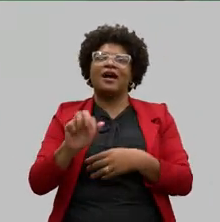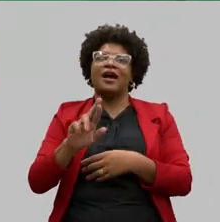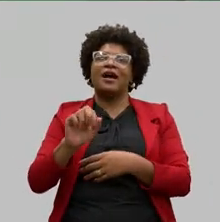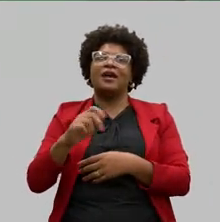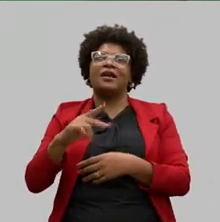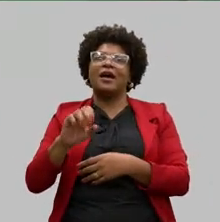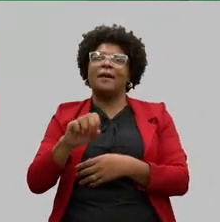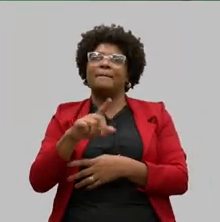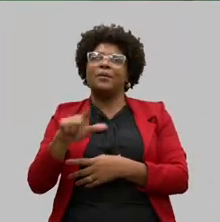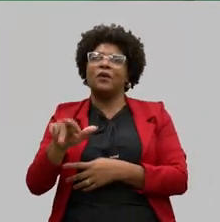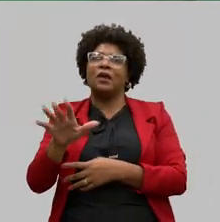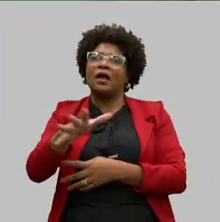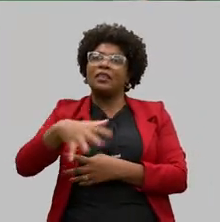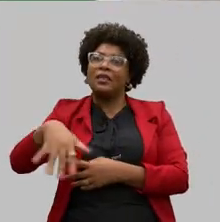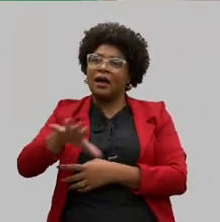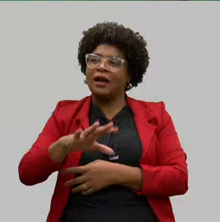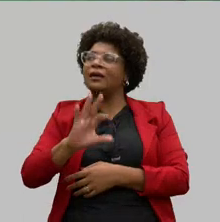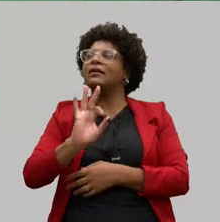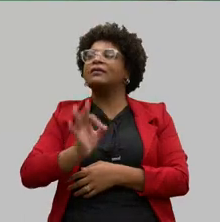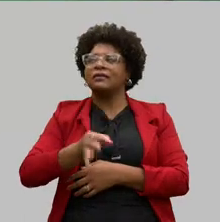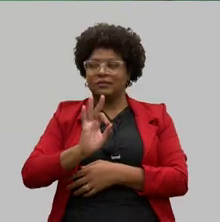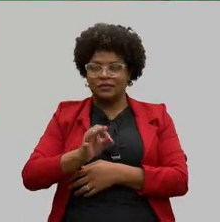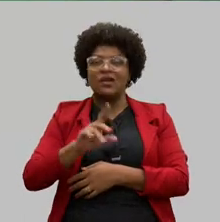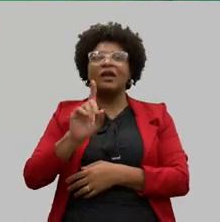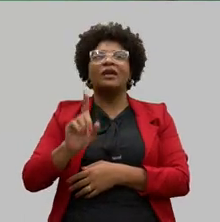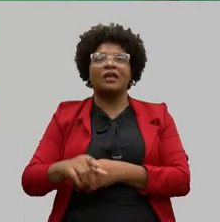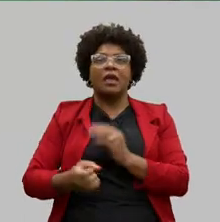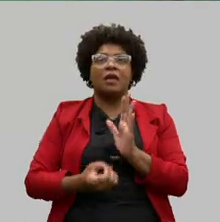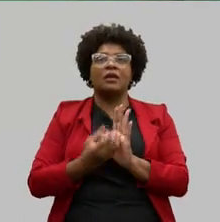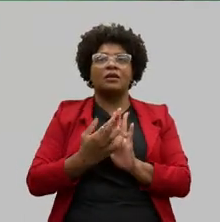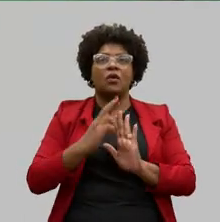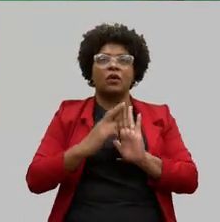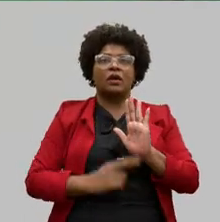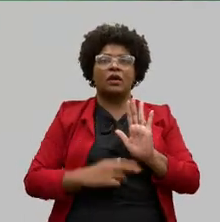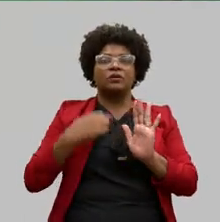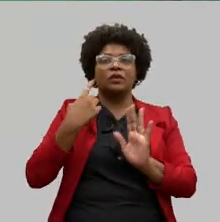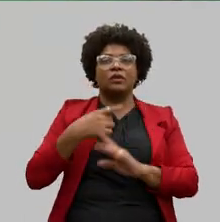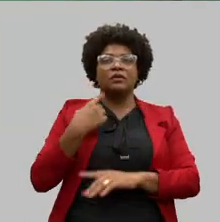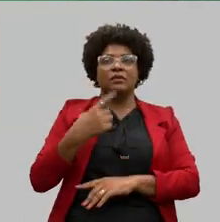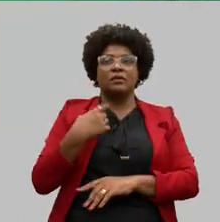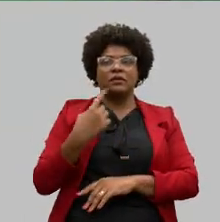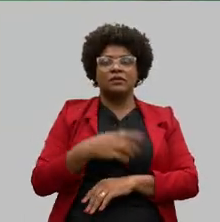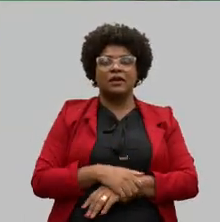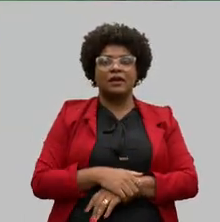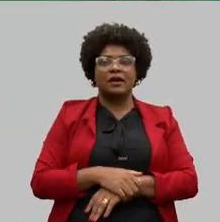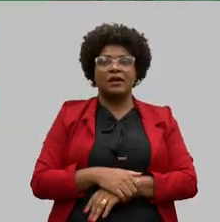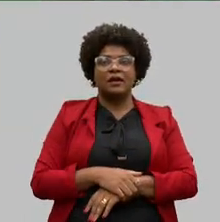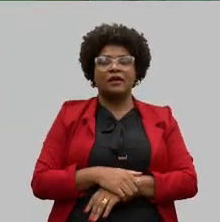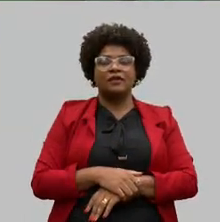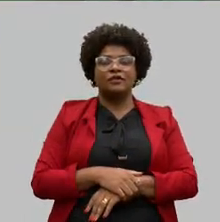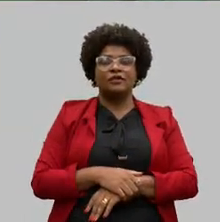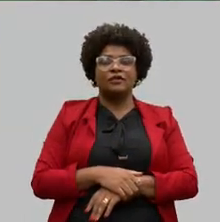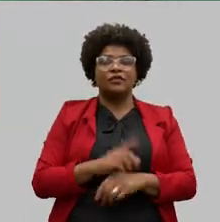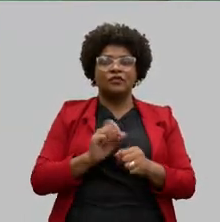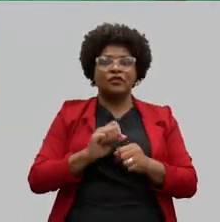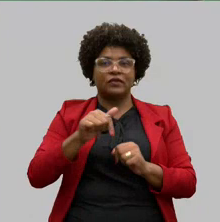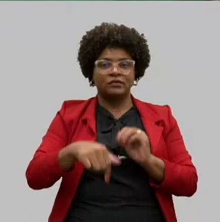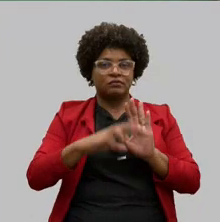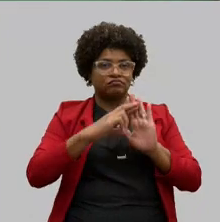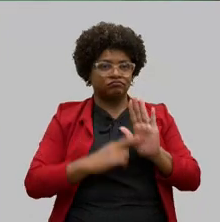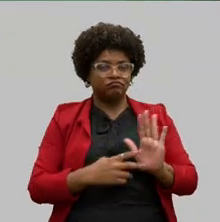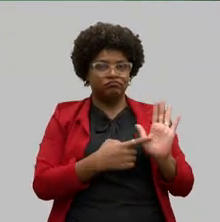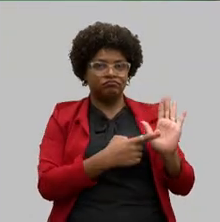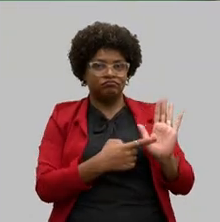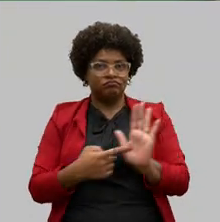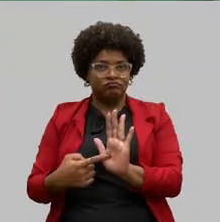autoria Deputado Raul Belém relator Deputado leonídio bous que farei emissão do meu relatório o